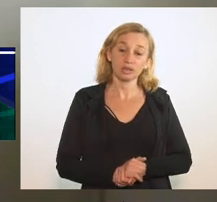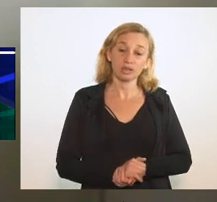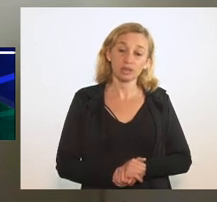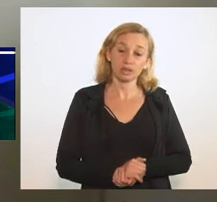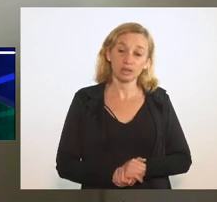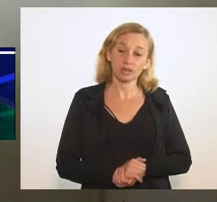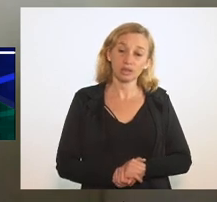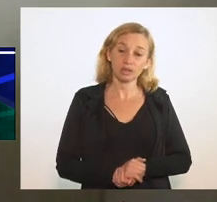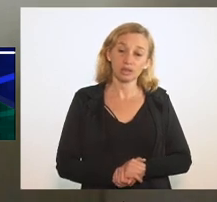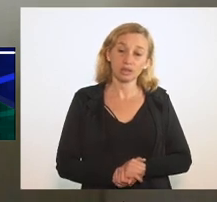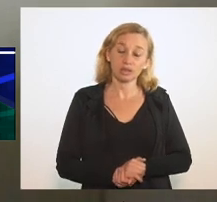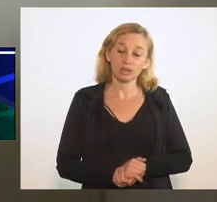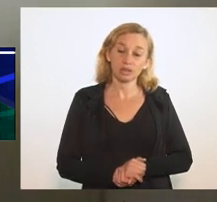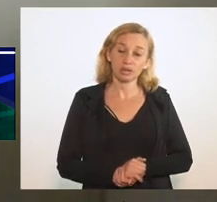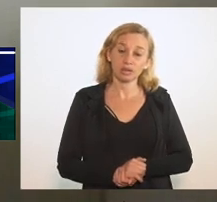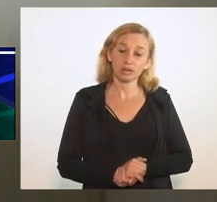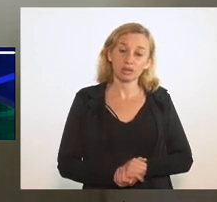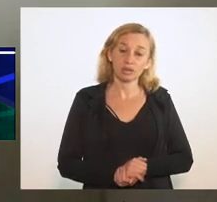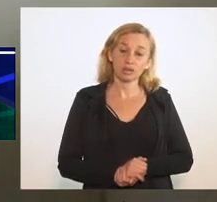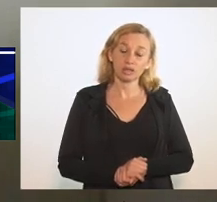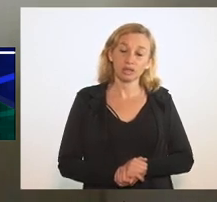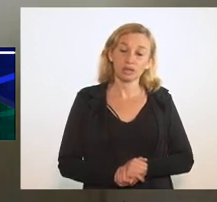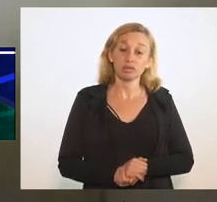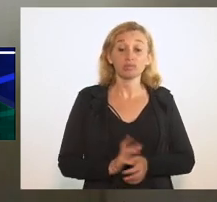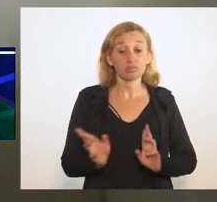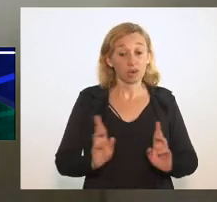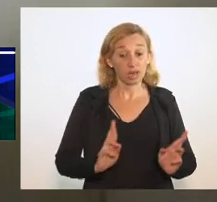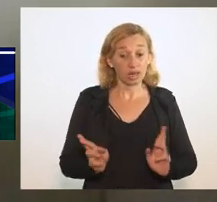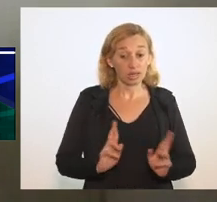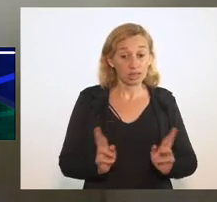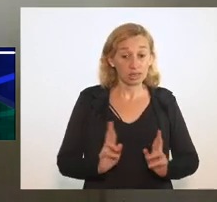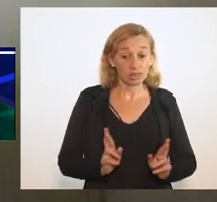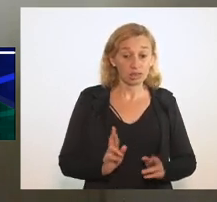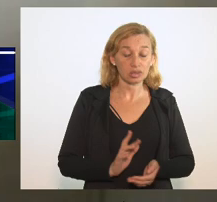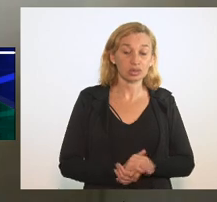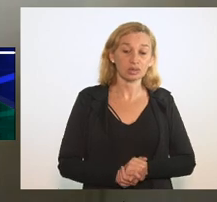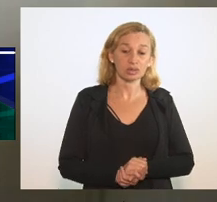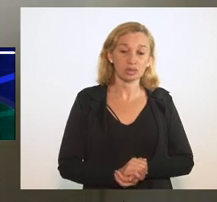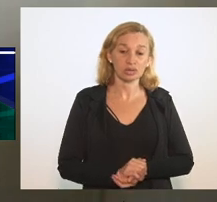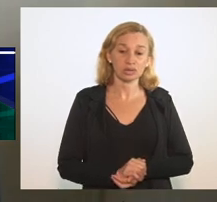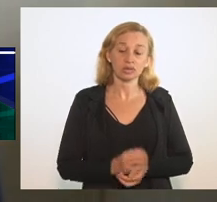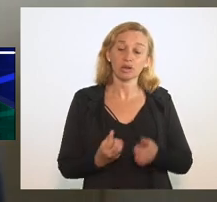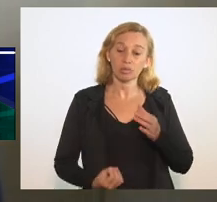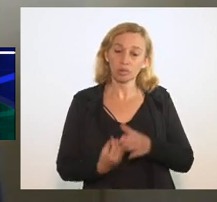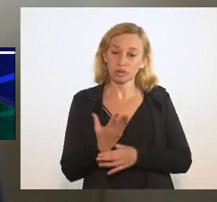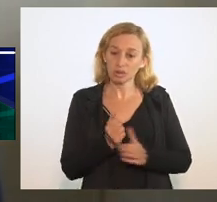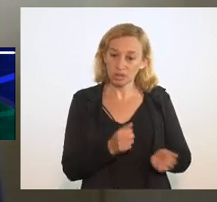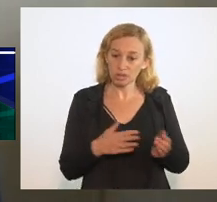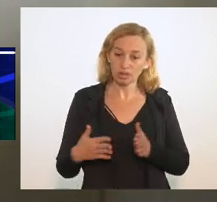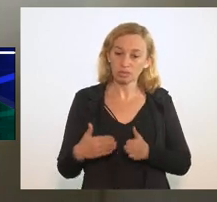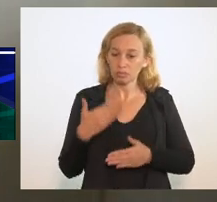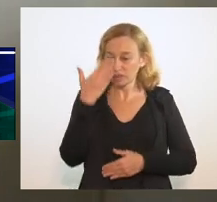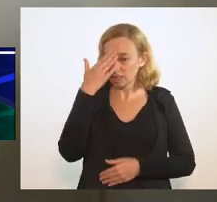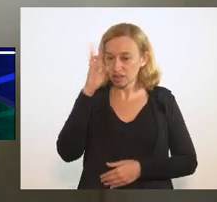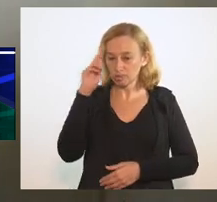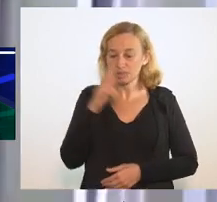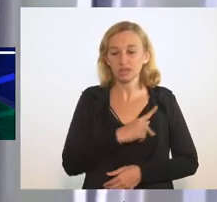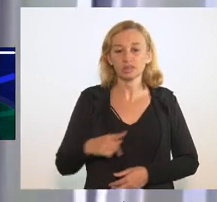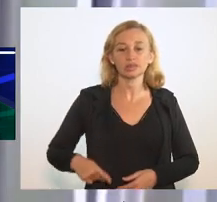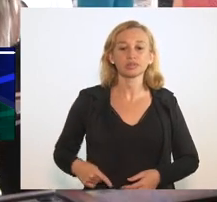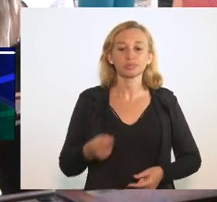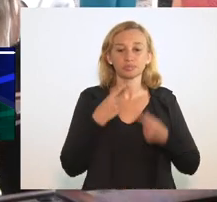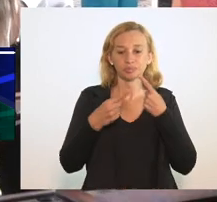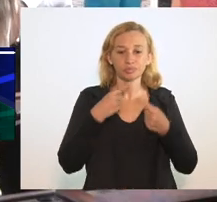da participação especial em relação aos volumes produzidos. Muito obrigado, senhor presidente. Para